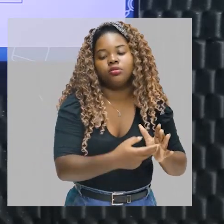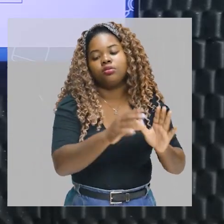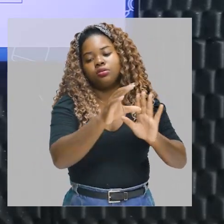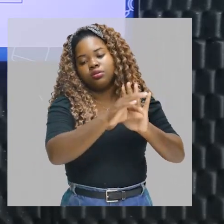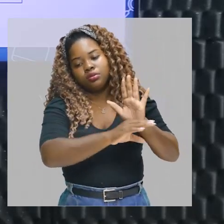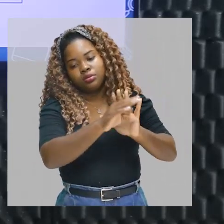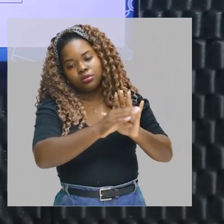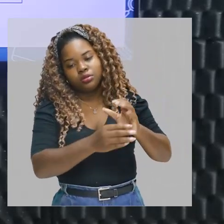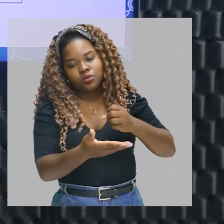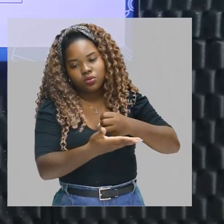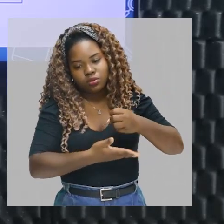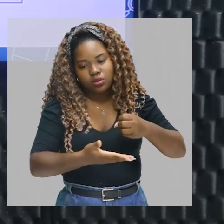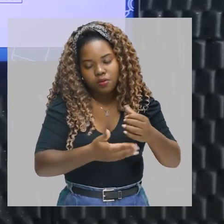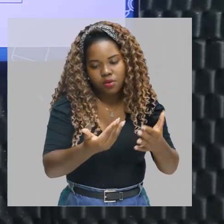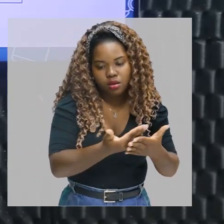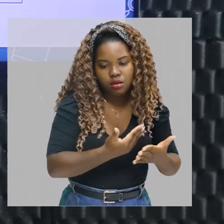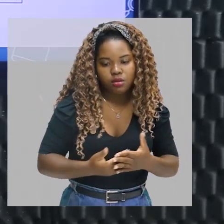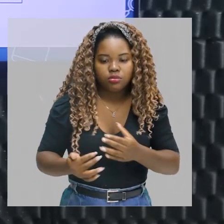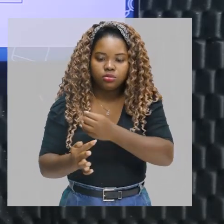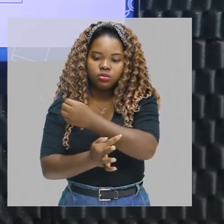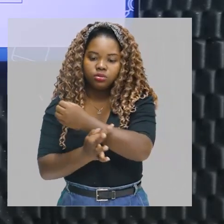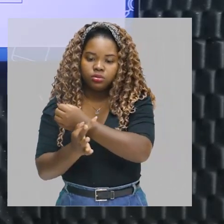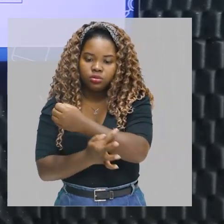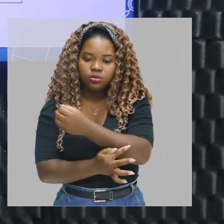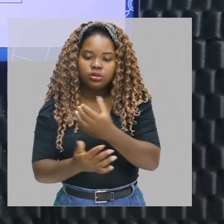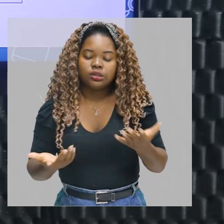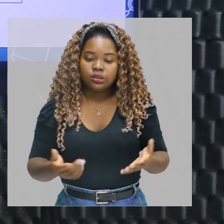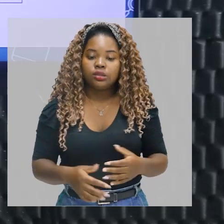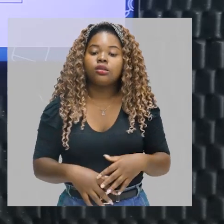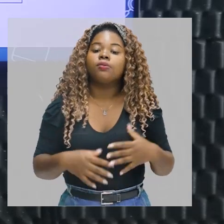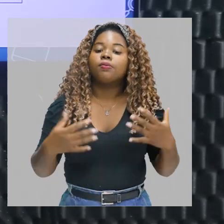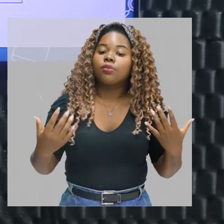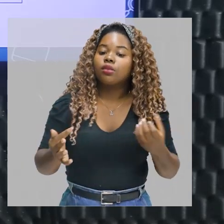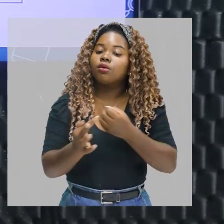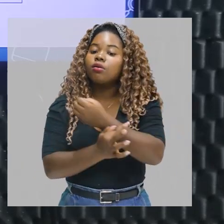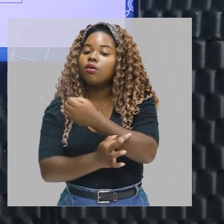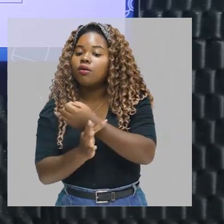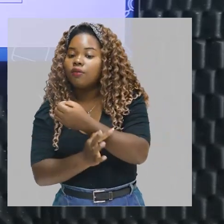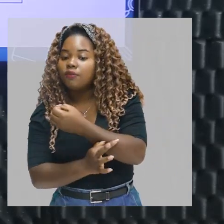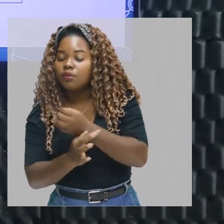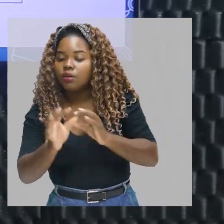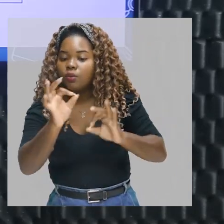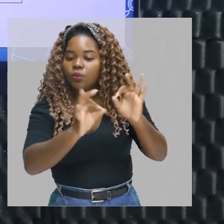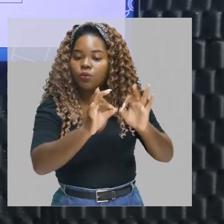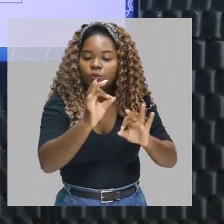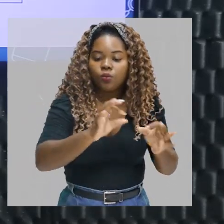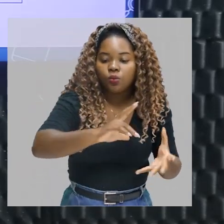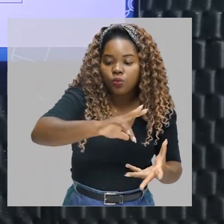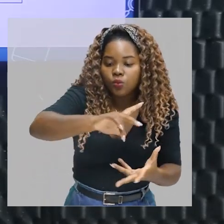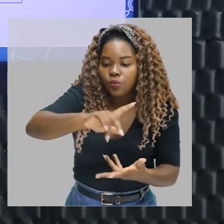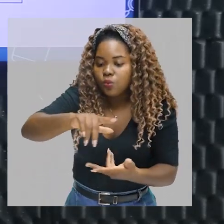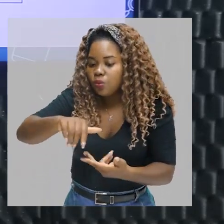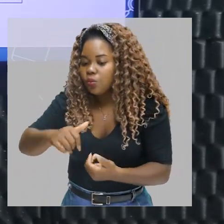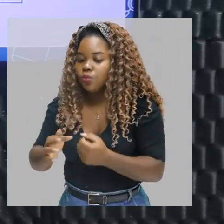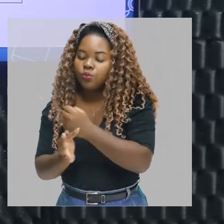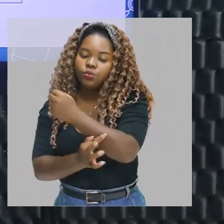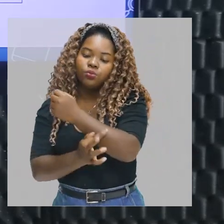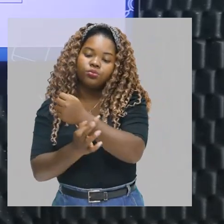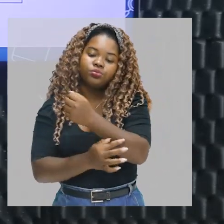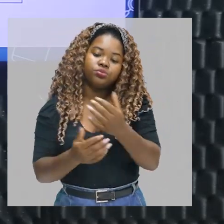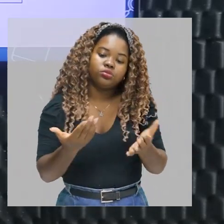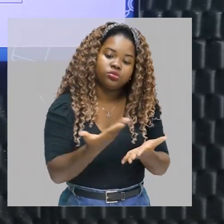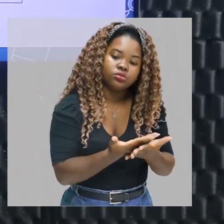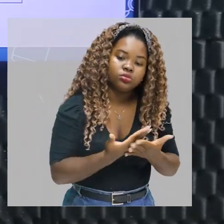conceitos para o estudo da física, tá certo? Então a física estuda a organização do universo, a física